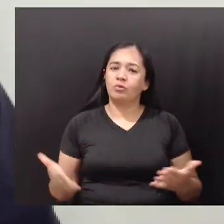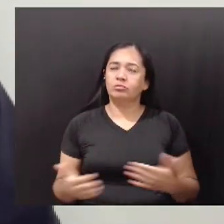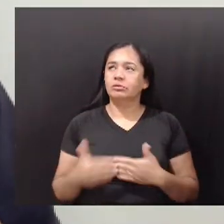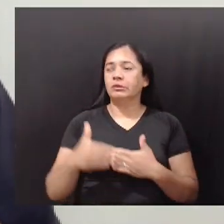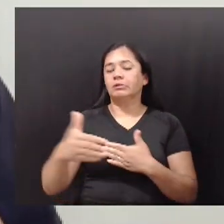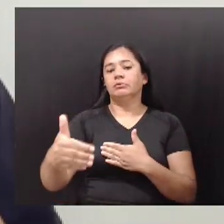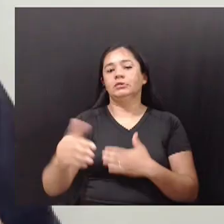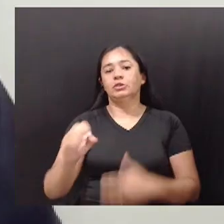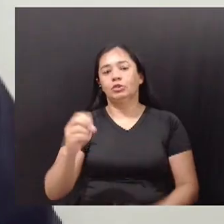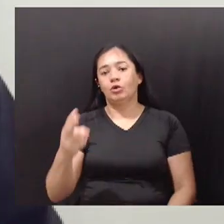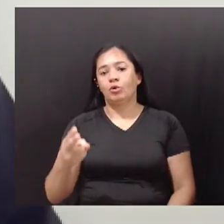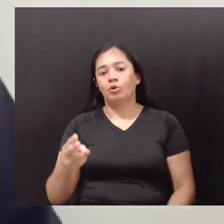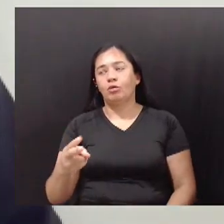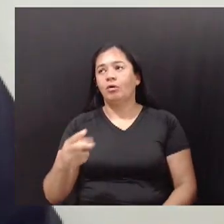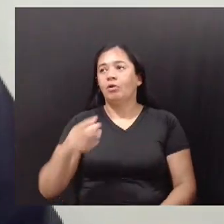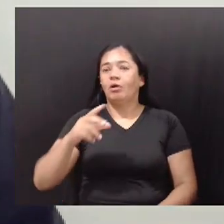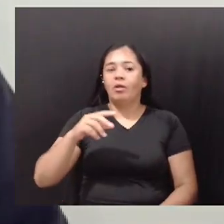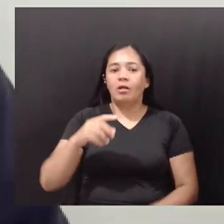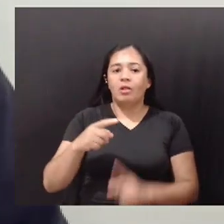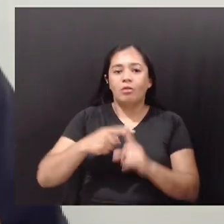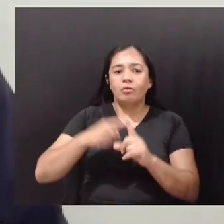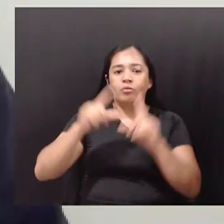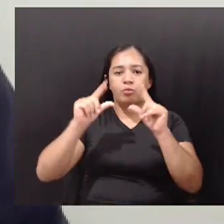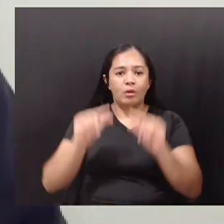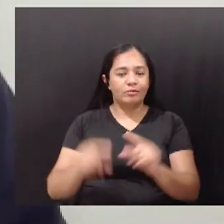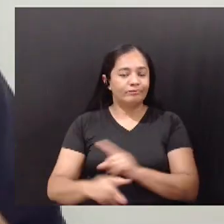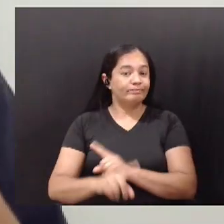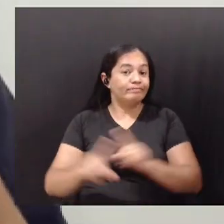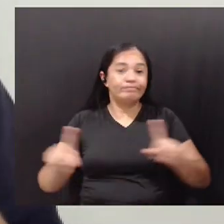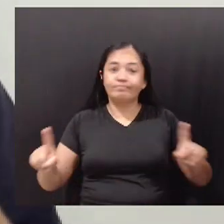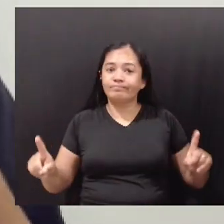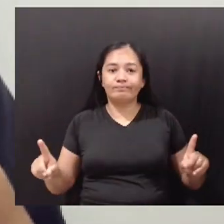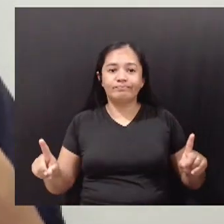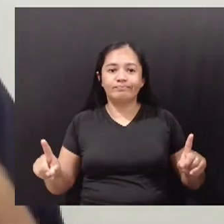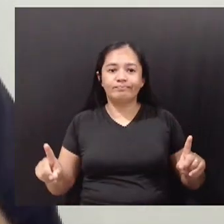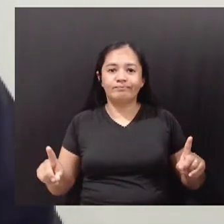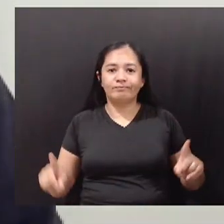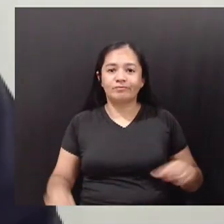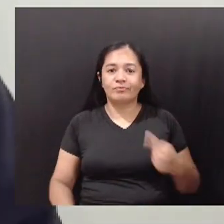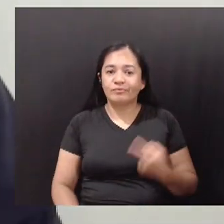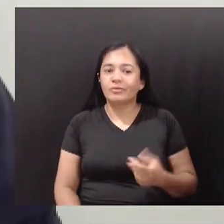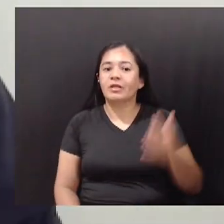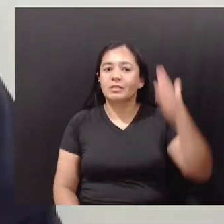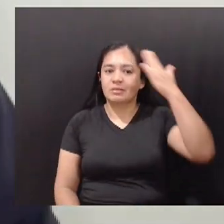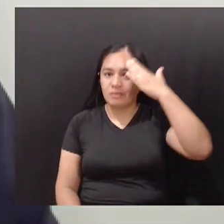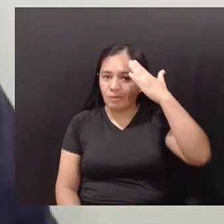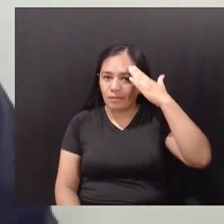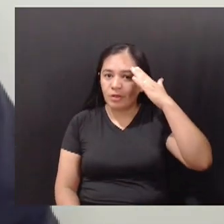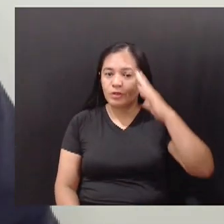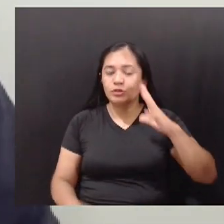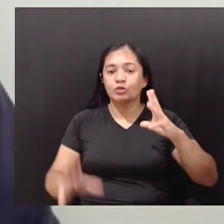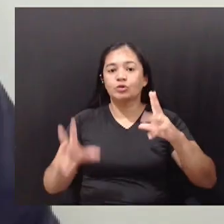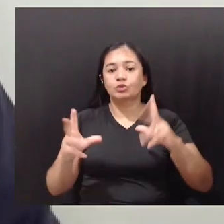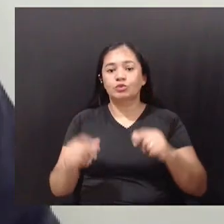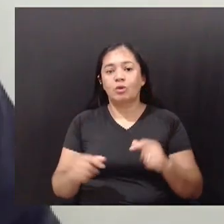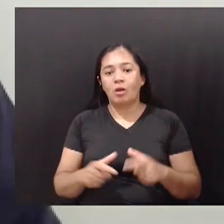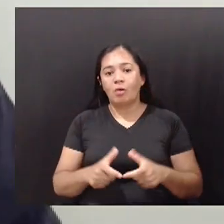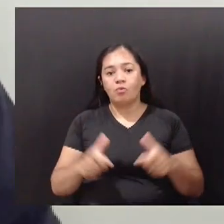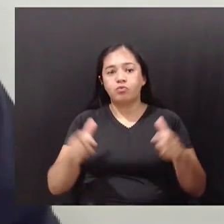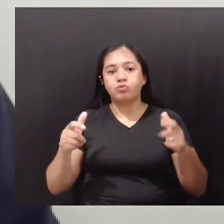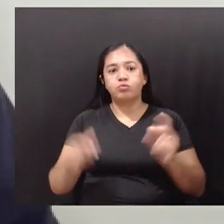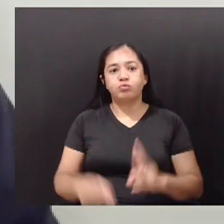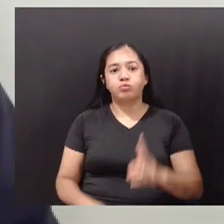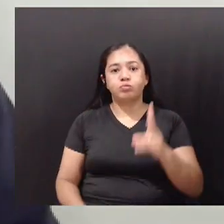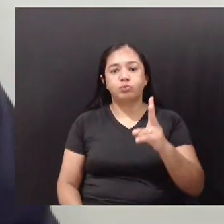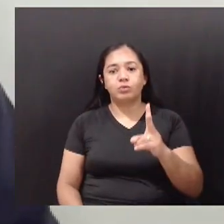se esfriar, vai baixar a temperatura. Não, pelo contrário, a gente está vendo que tem um aumento contínuo dessa temperatura